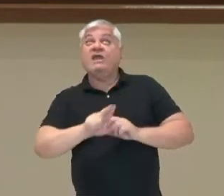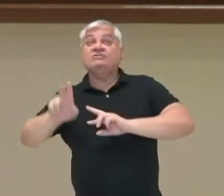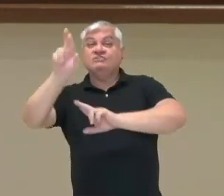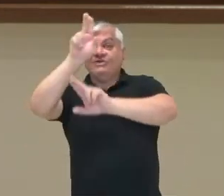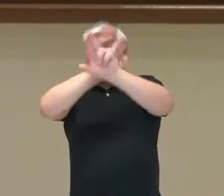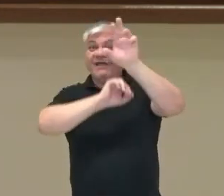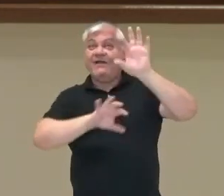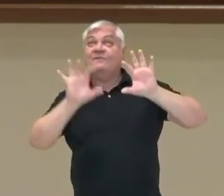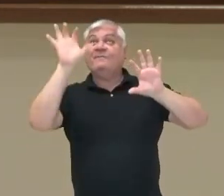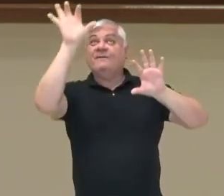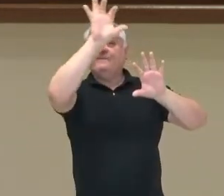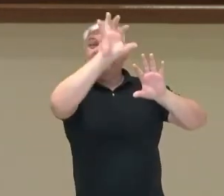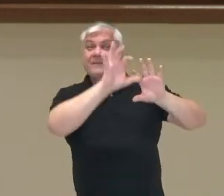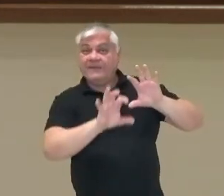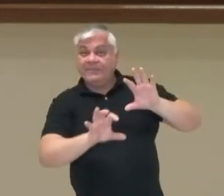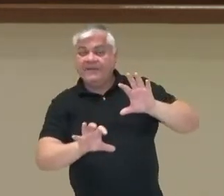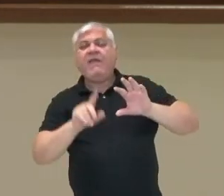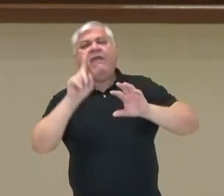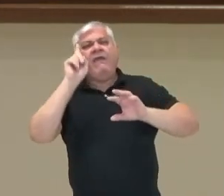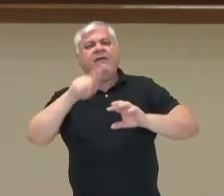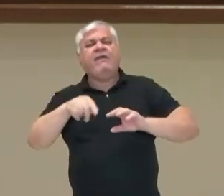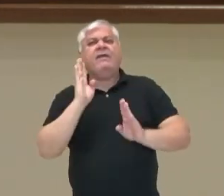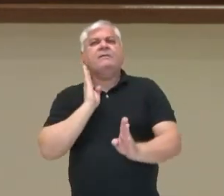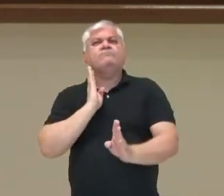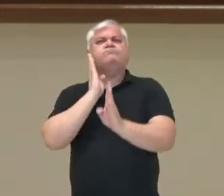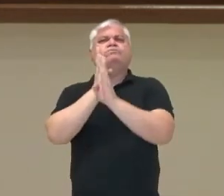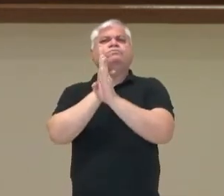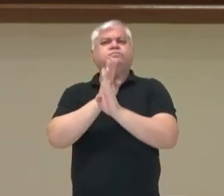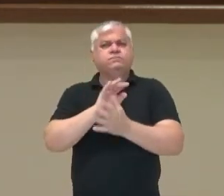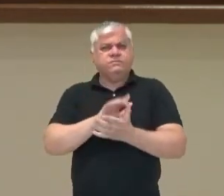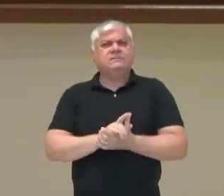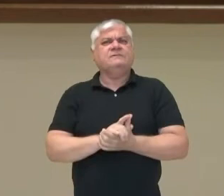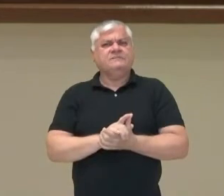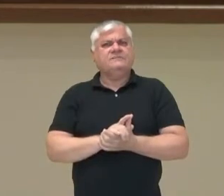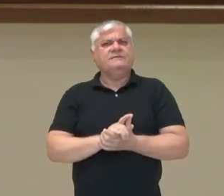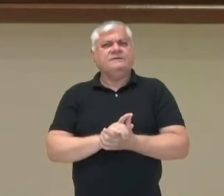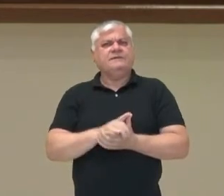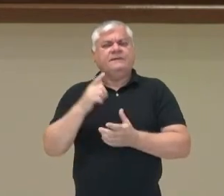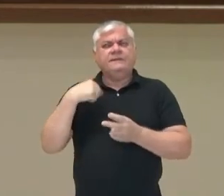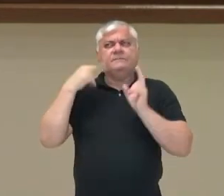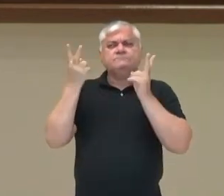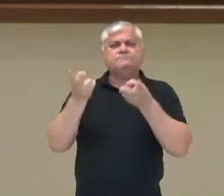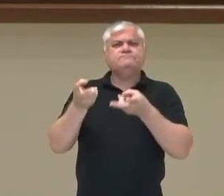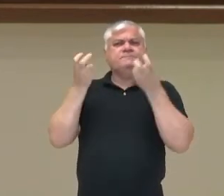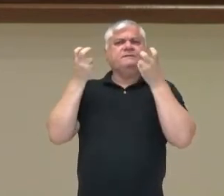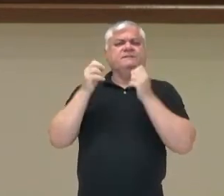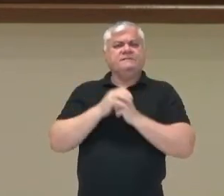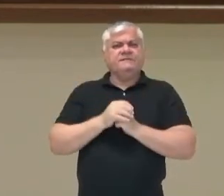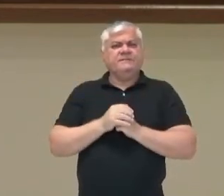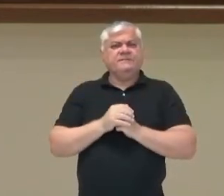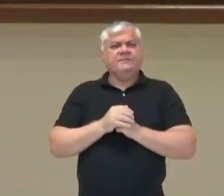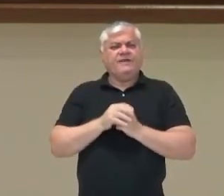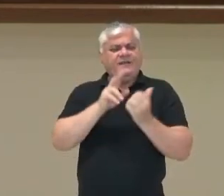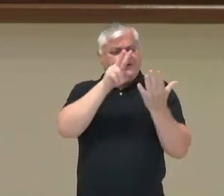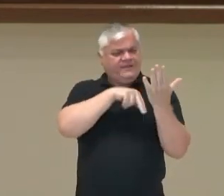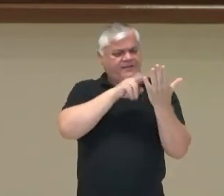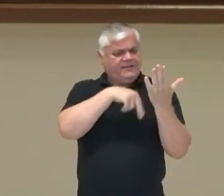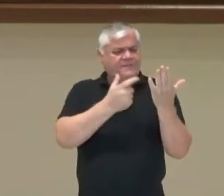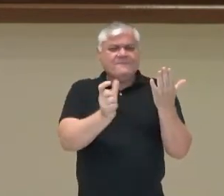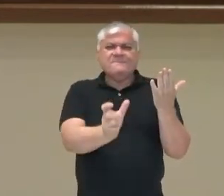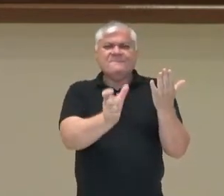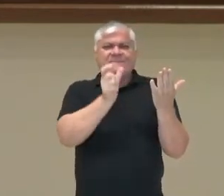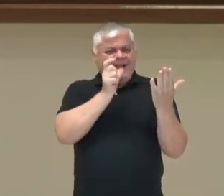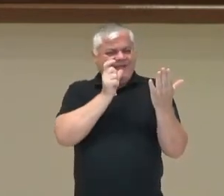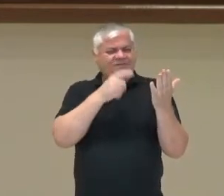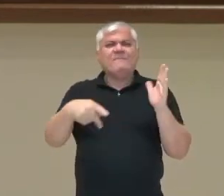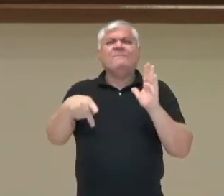né, como isso é evidenciado, né? Então, eu percebo, né, lendo o texto, que